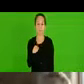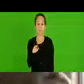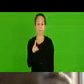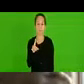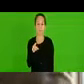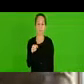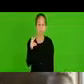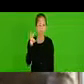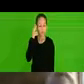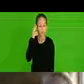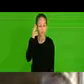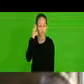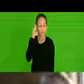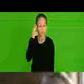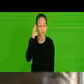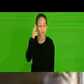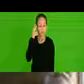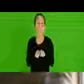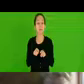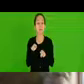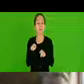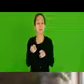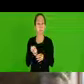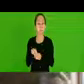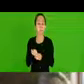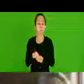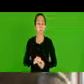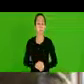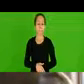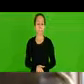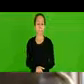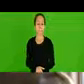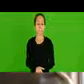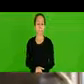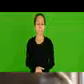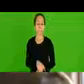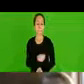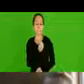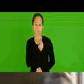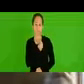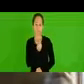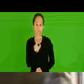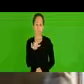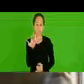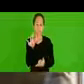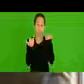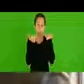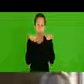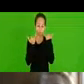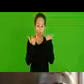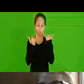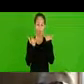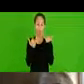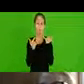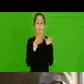aparta profundamente desses números, dessas chamadas, das